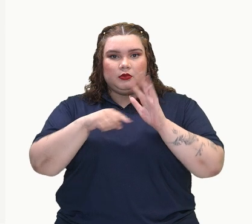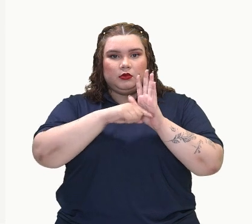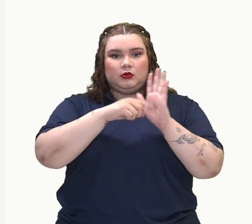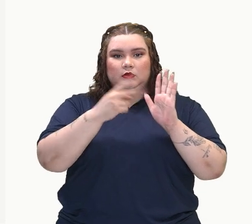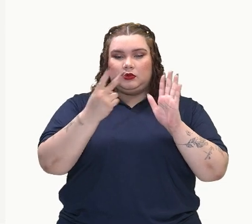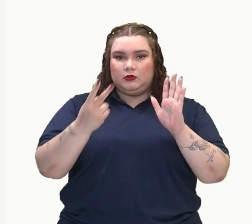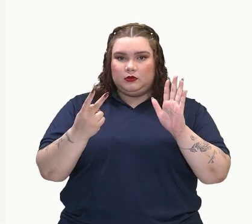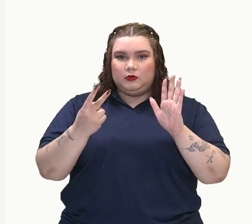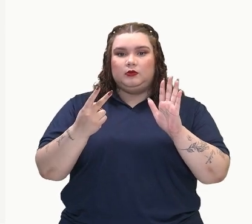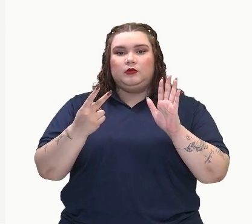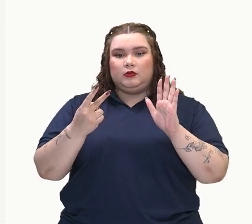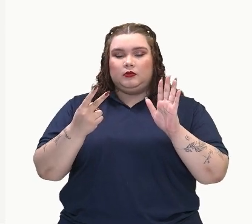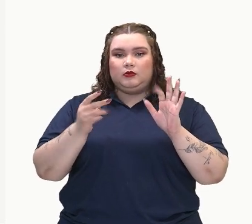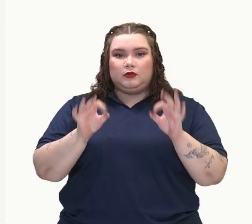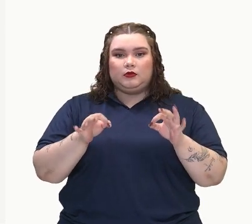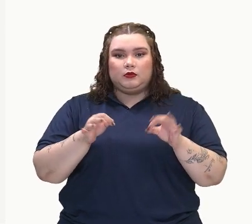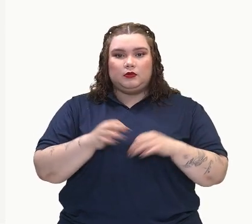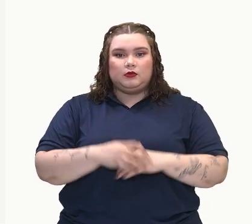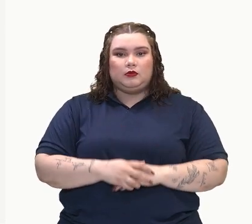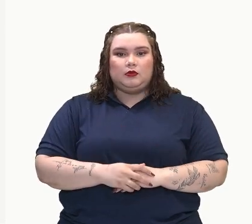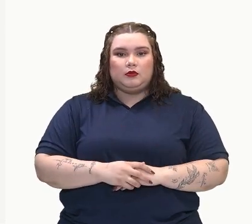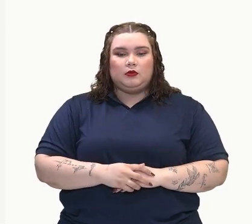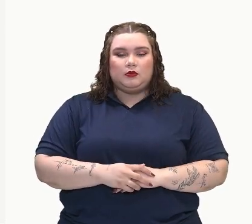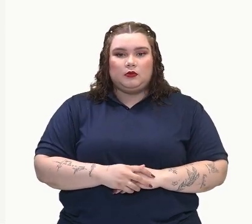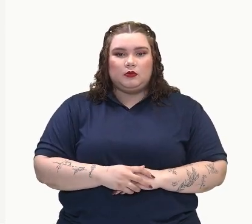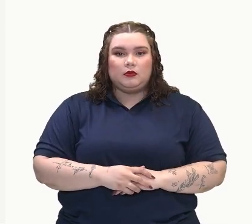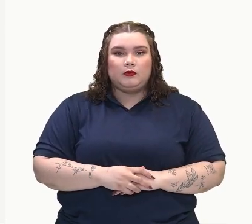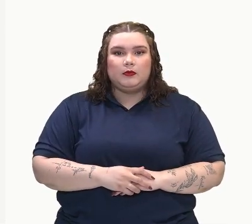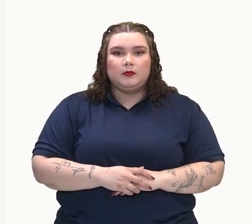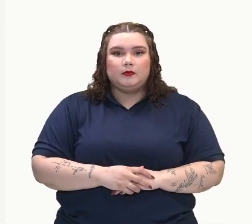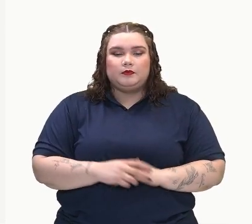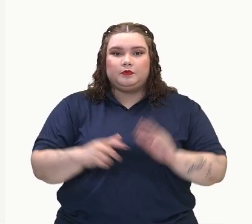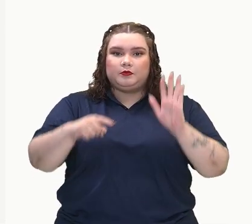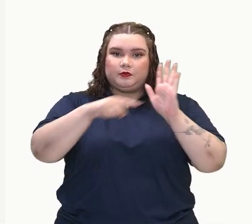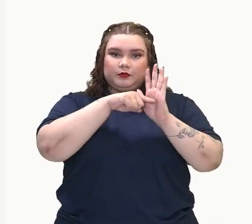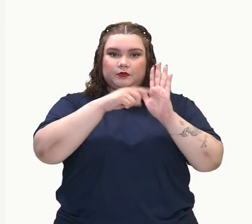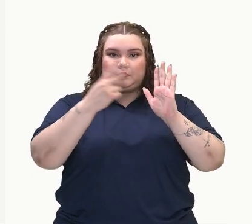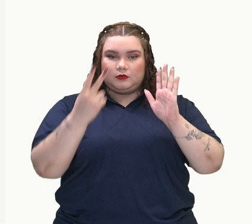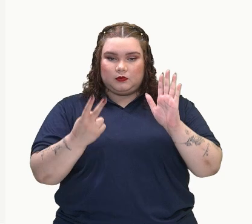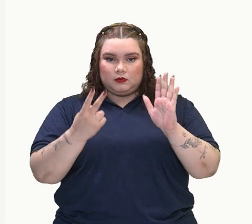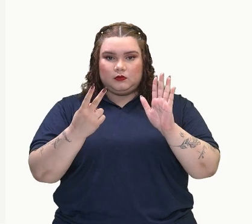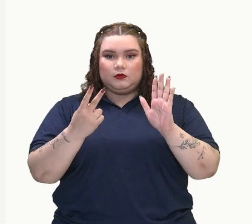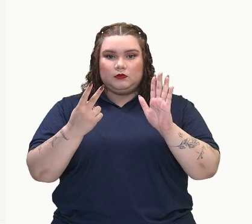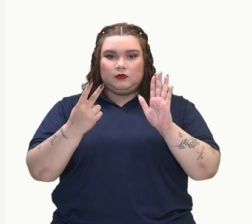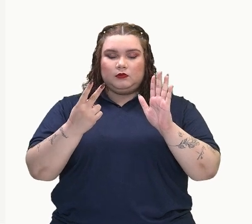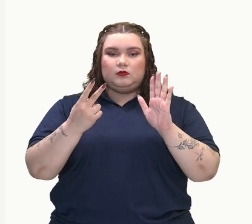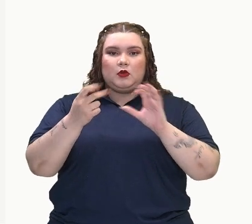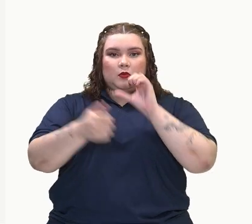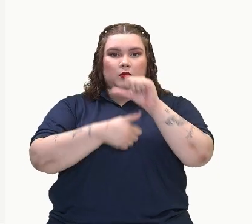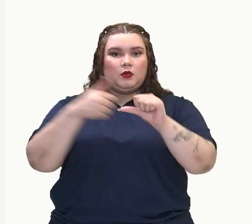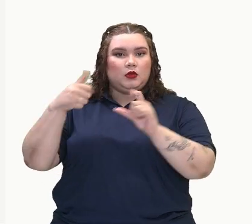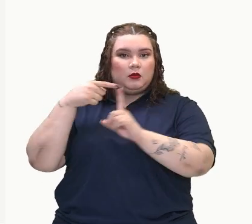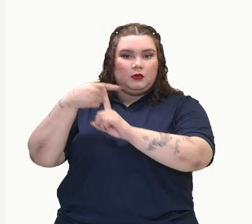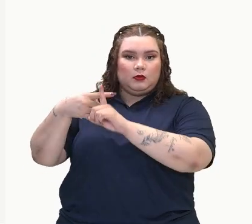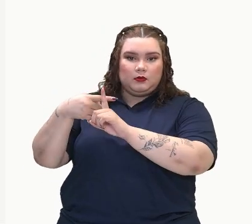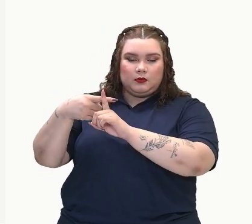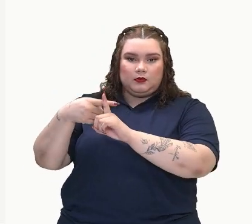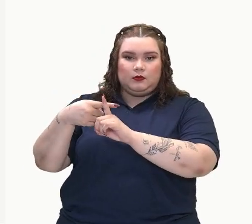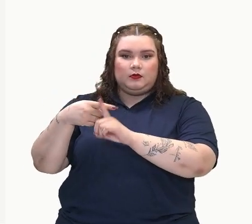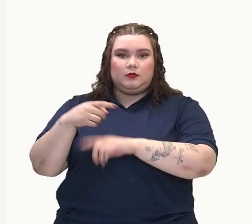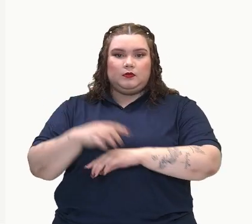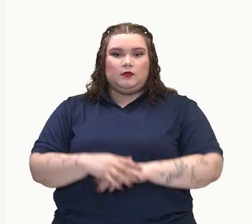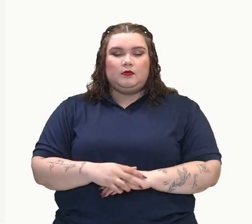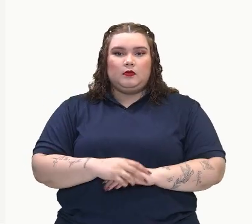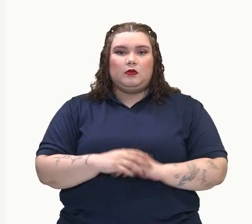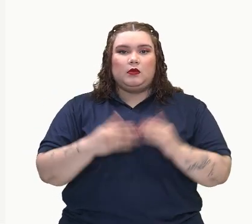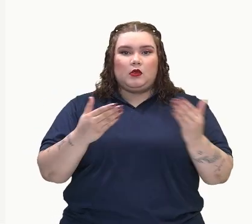né? Porque é menos, né? Vai ser menos 2 vezes, então menos 2, se é menos vai ficar mais. E aqui seria